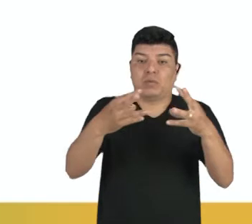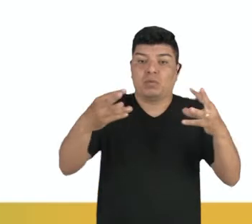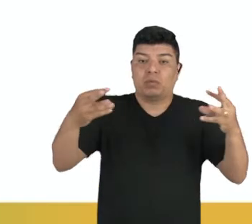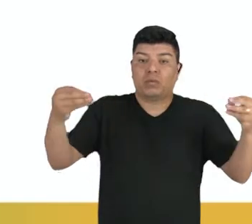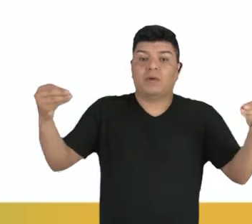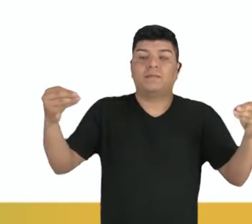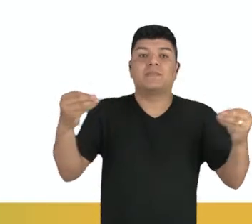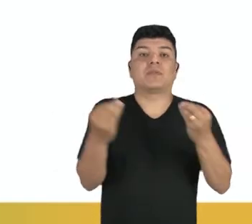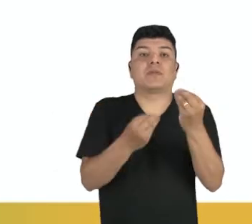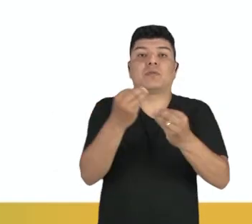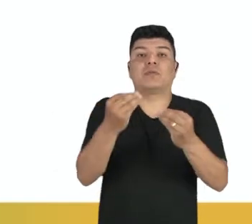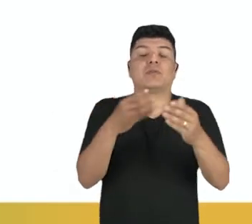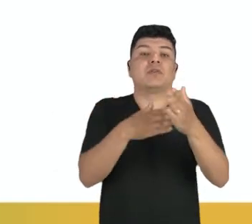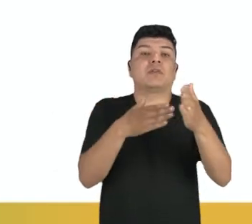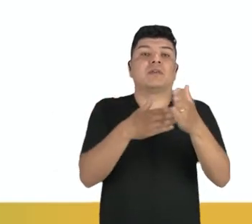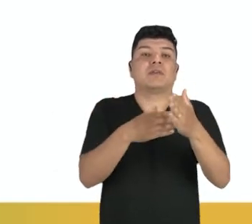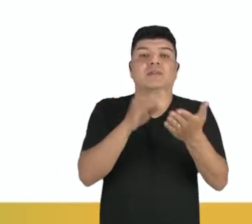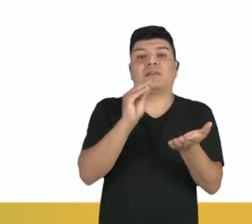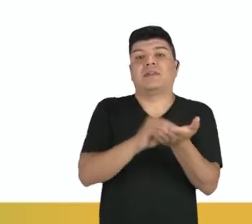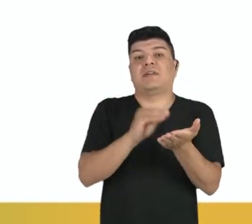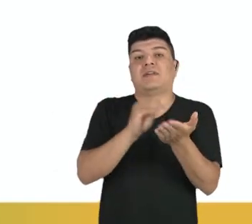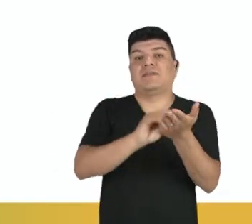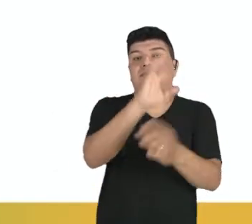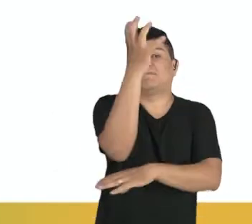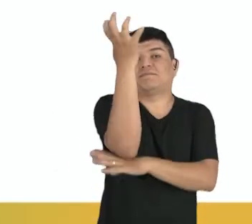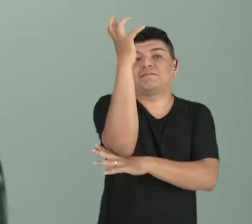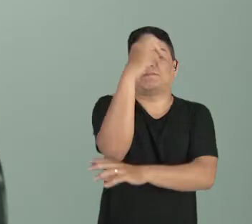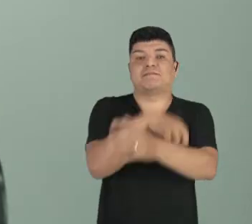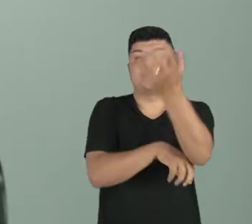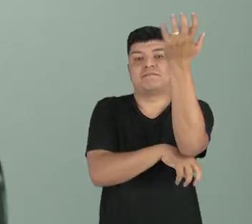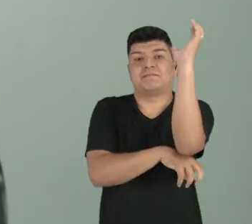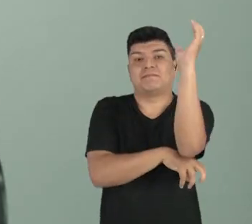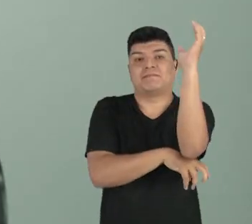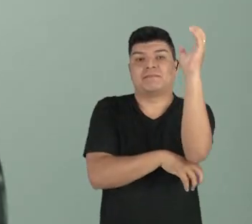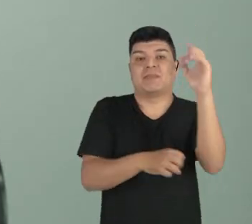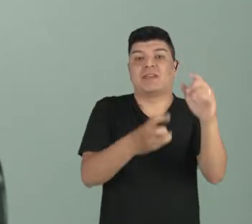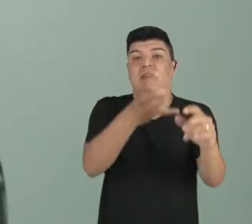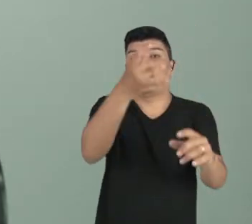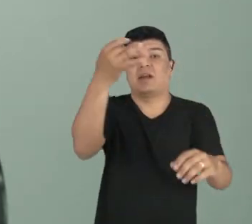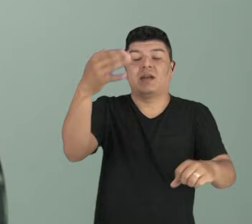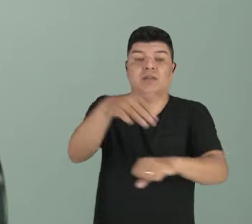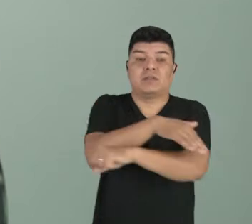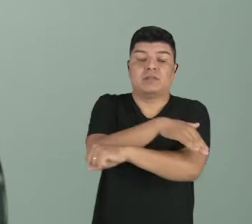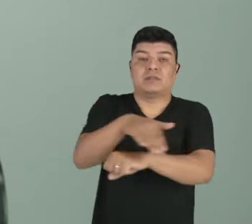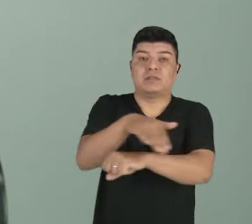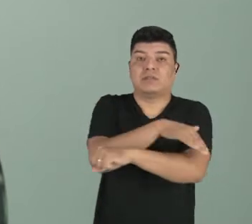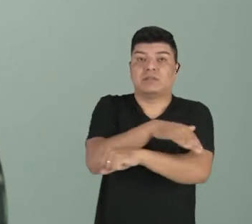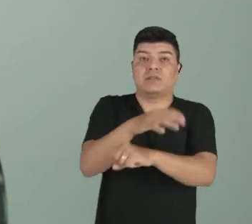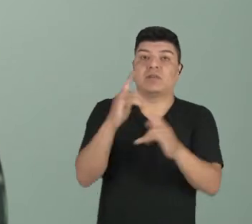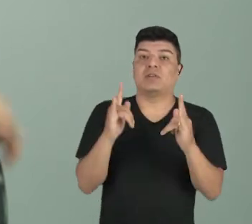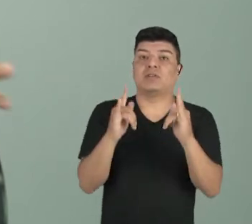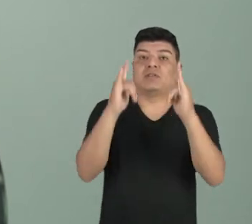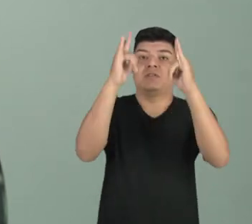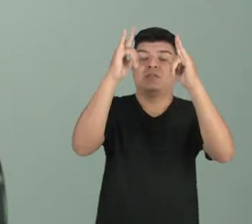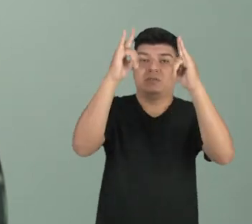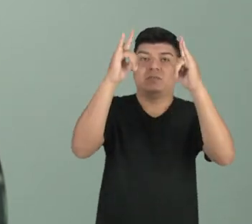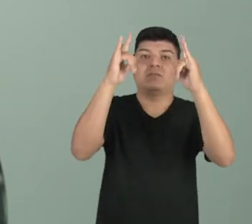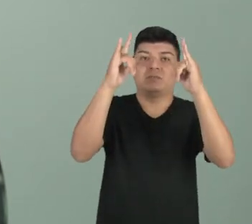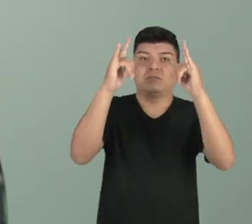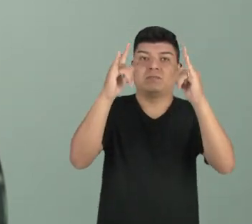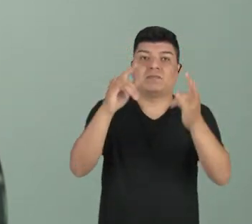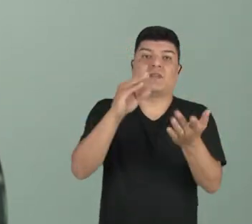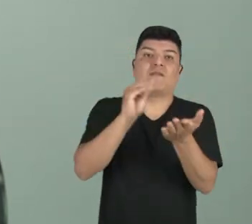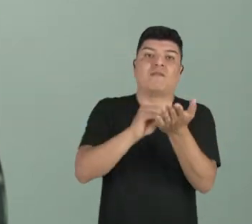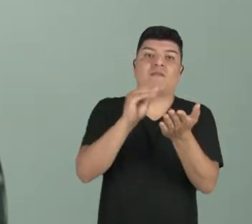que impede que esse calor se dissipe? A falta da vegetação, a quantidade de asfalto, de prédios, calçada, a ausência